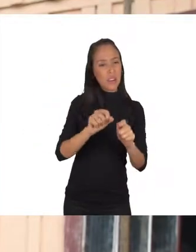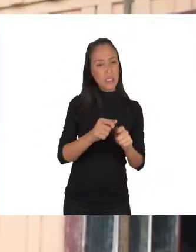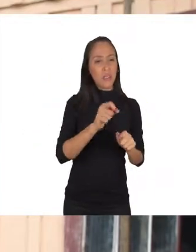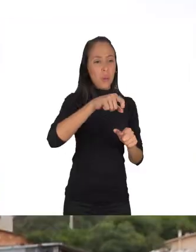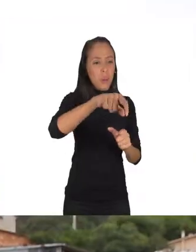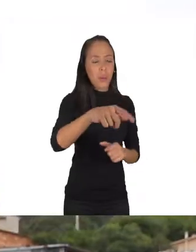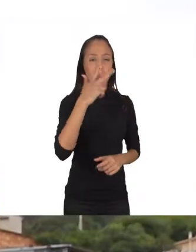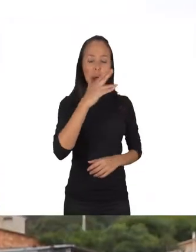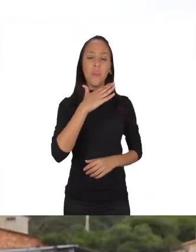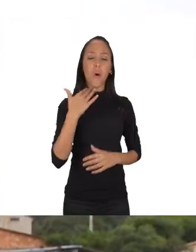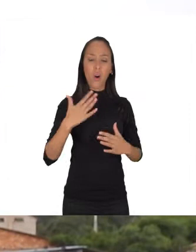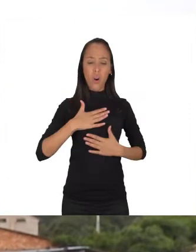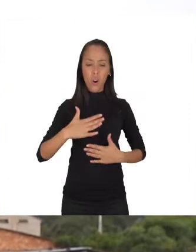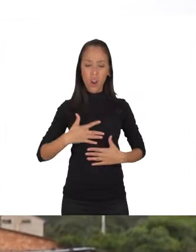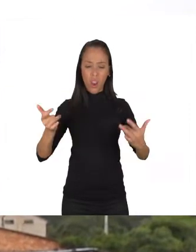morrendo e plantando.